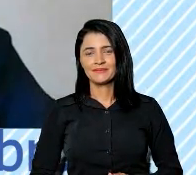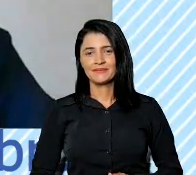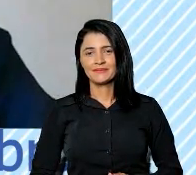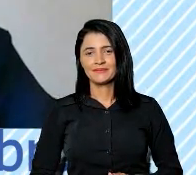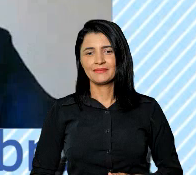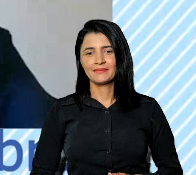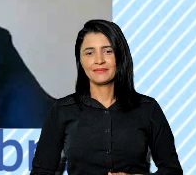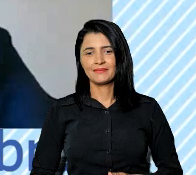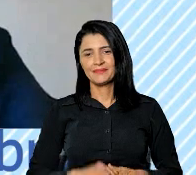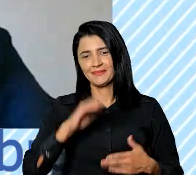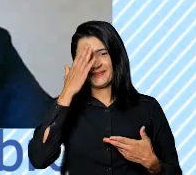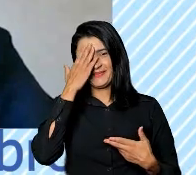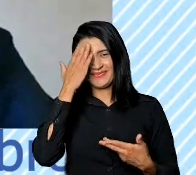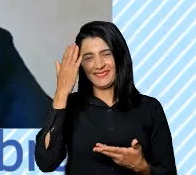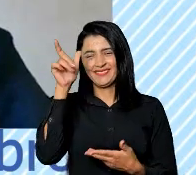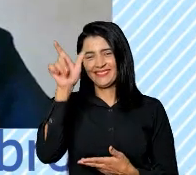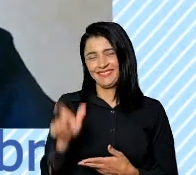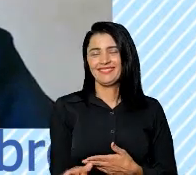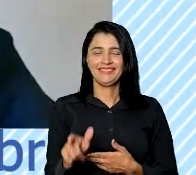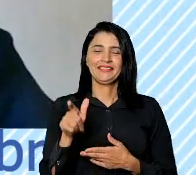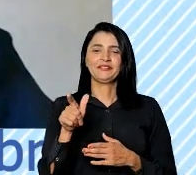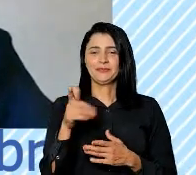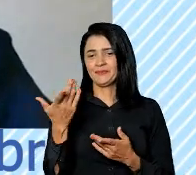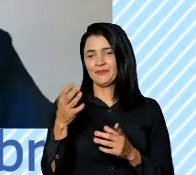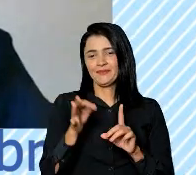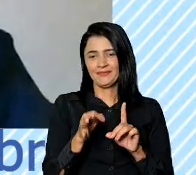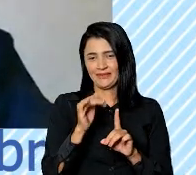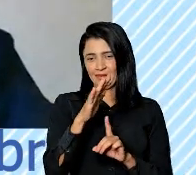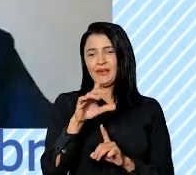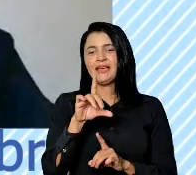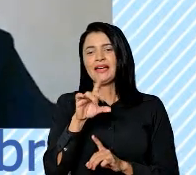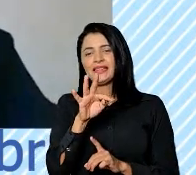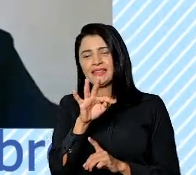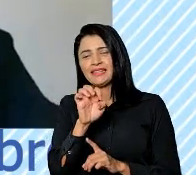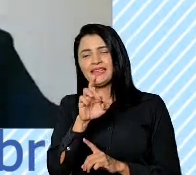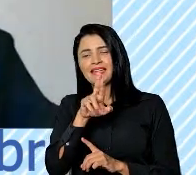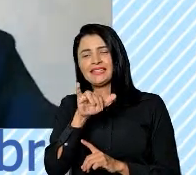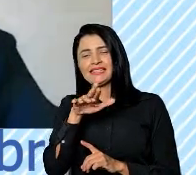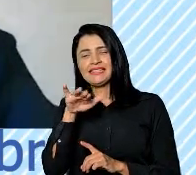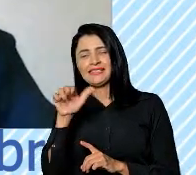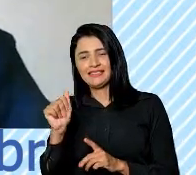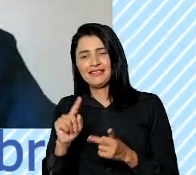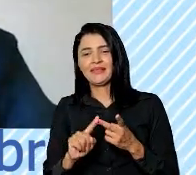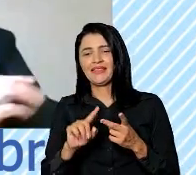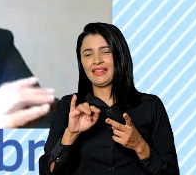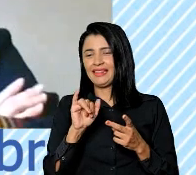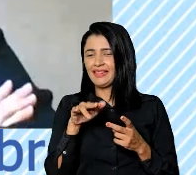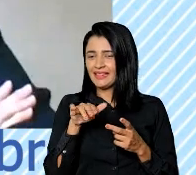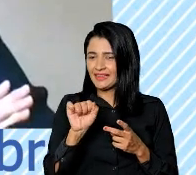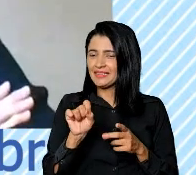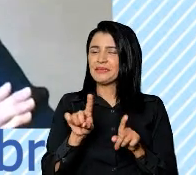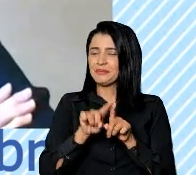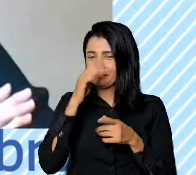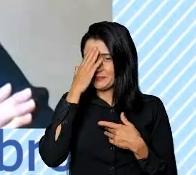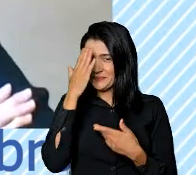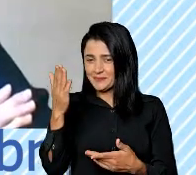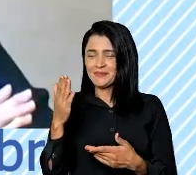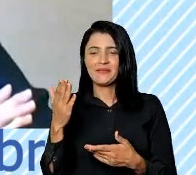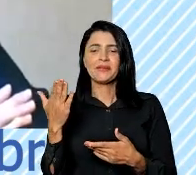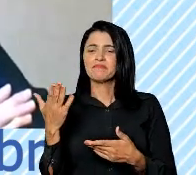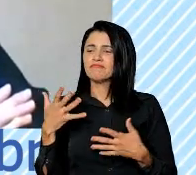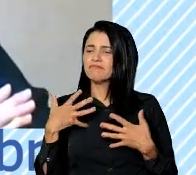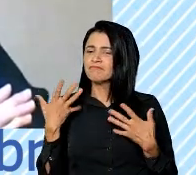Muito obrigada, doutora Terezinha. Também agradeço a doutora Inês pelo convite. É uma alegria me juntar a